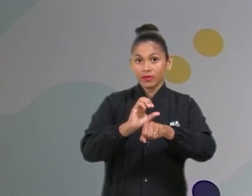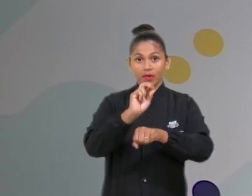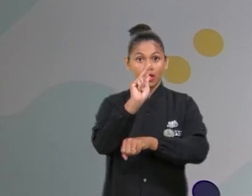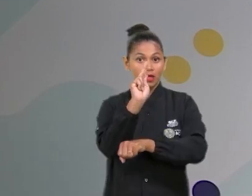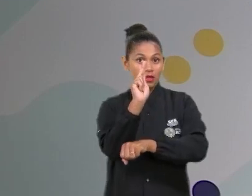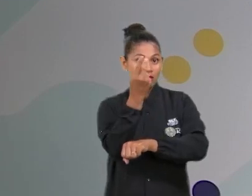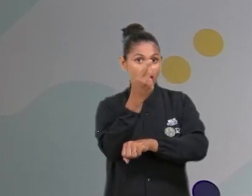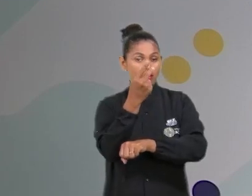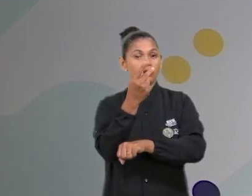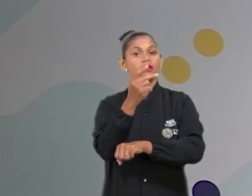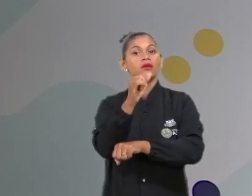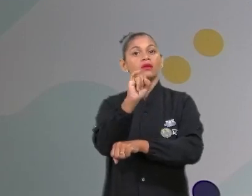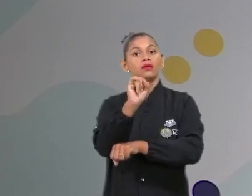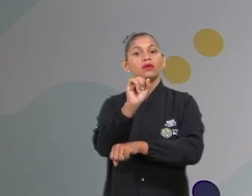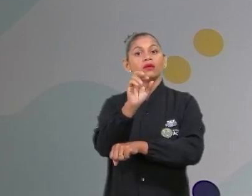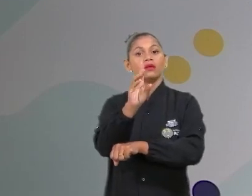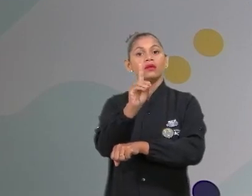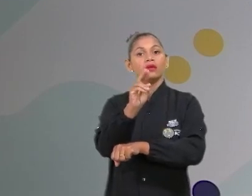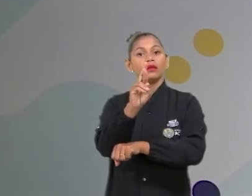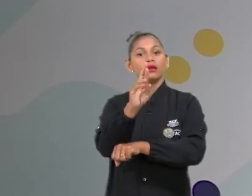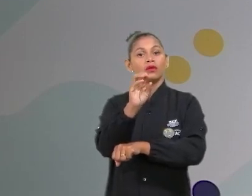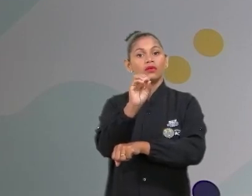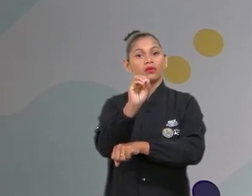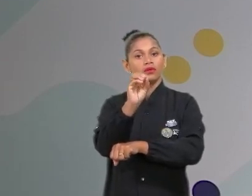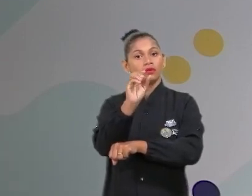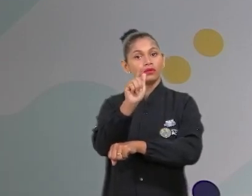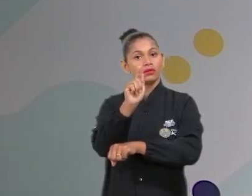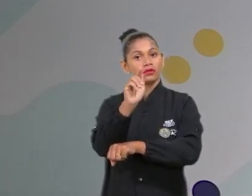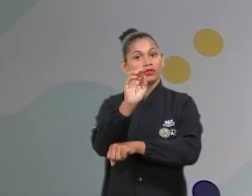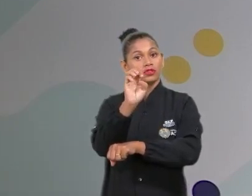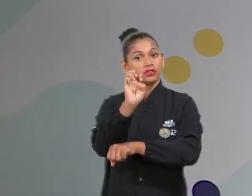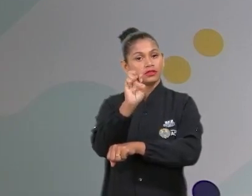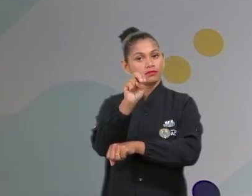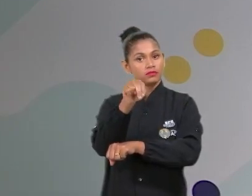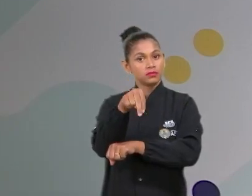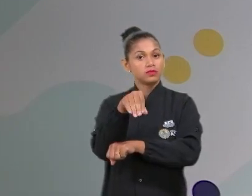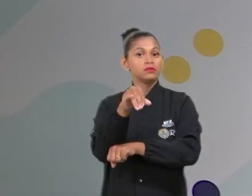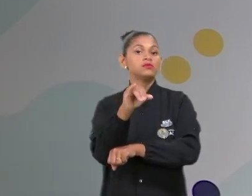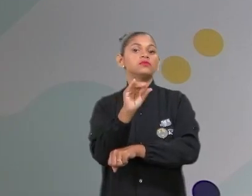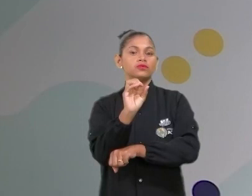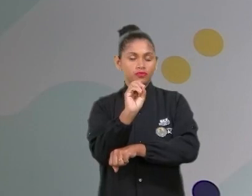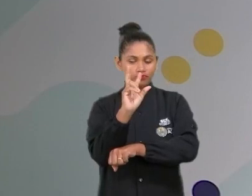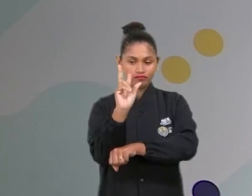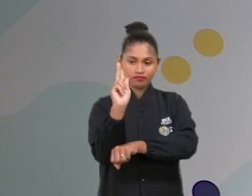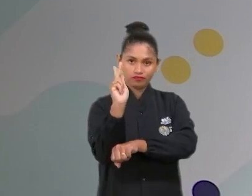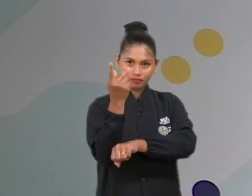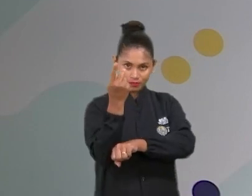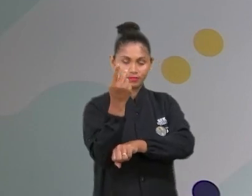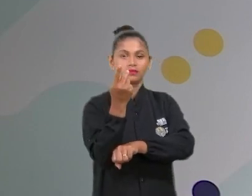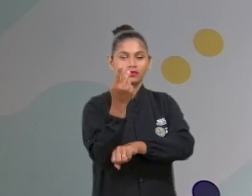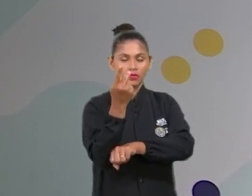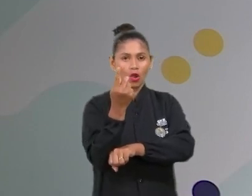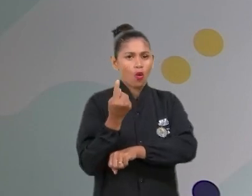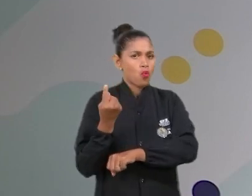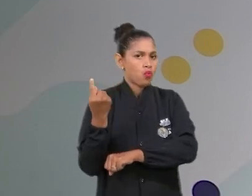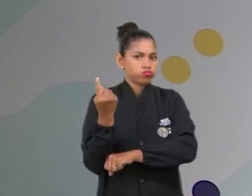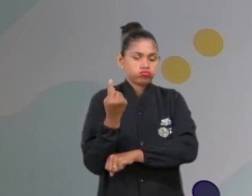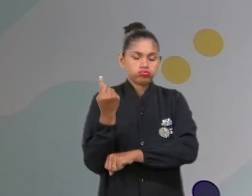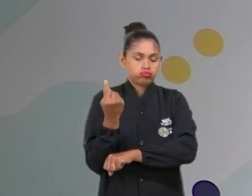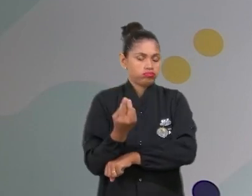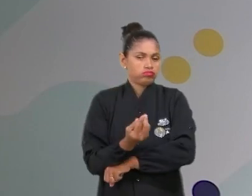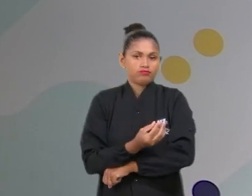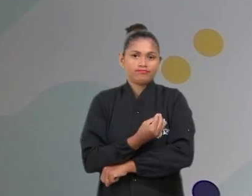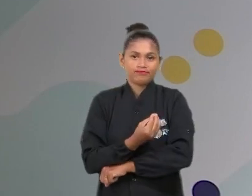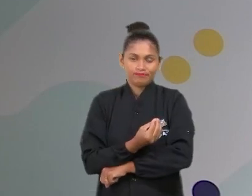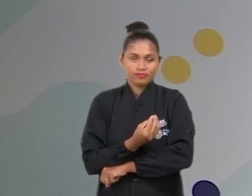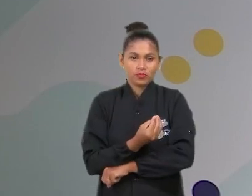hidrogênio. Se você observar, o elemento químico hidrogênio é o único que faz parte